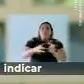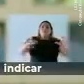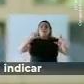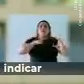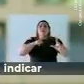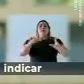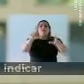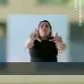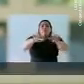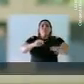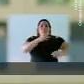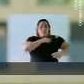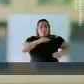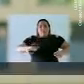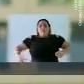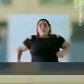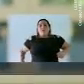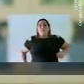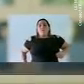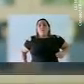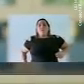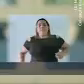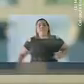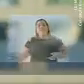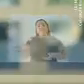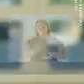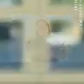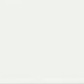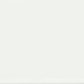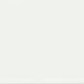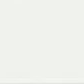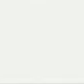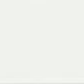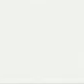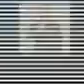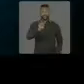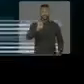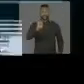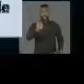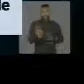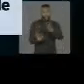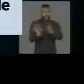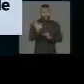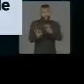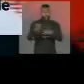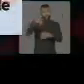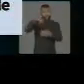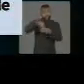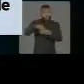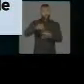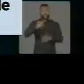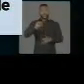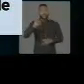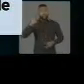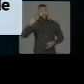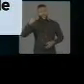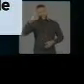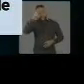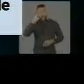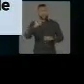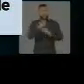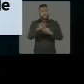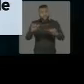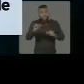liberdade para indicar para compor o meu time de ministros. O Tribunal Superior Eleitoral proibiu